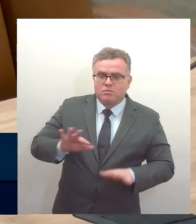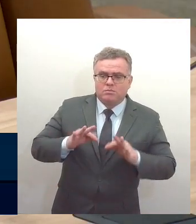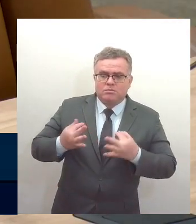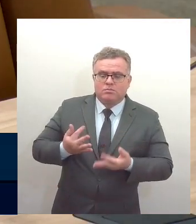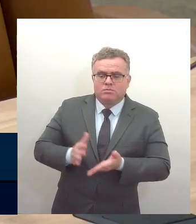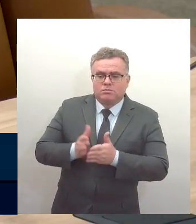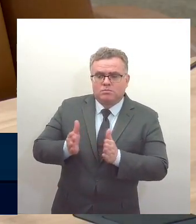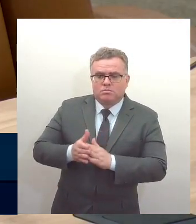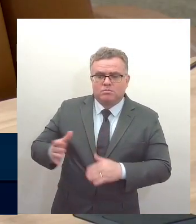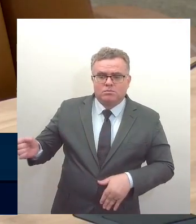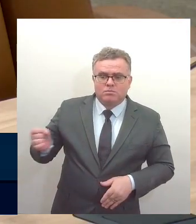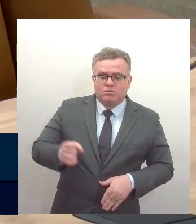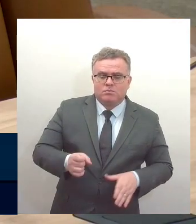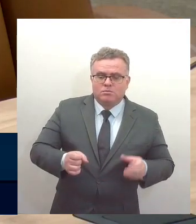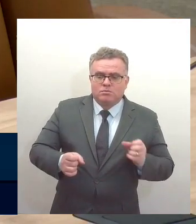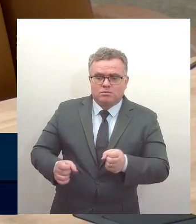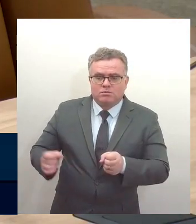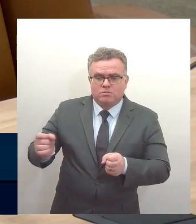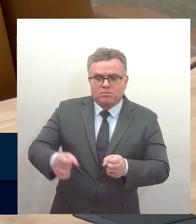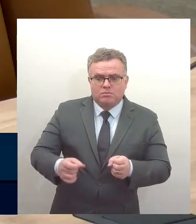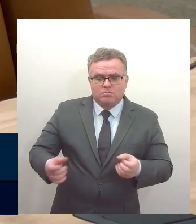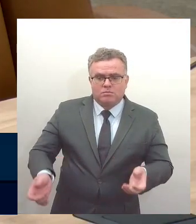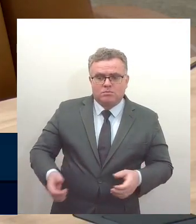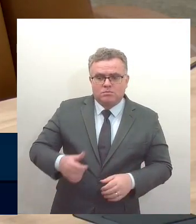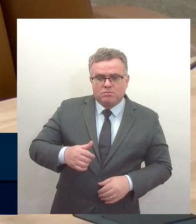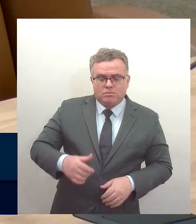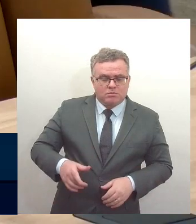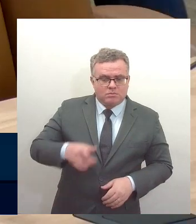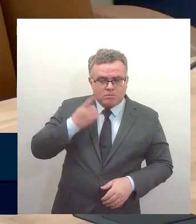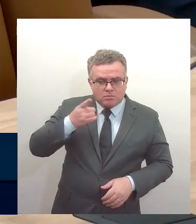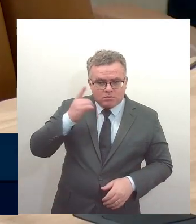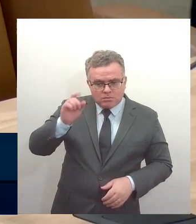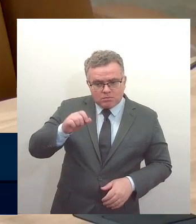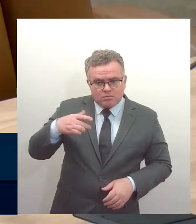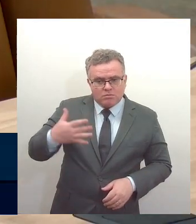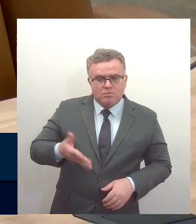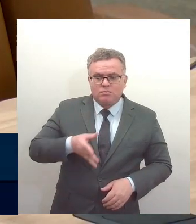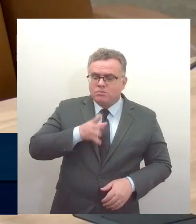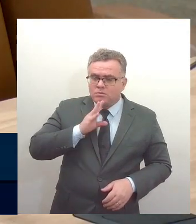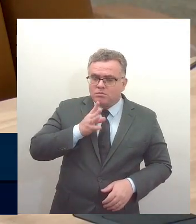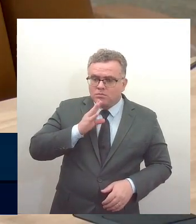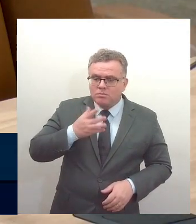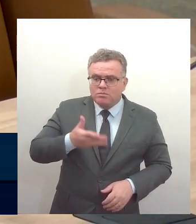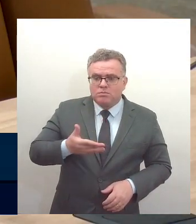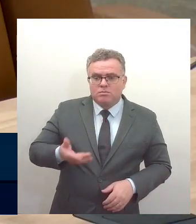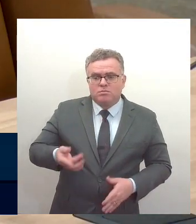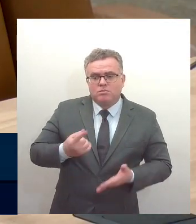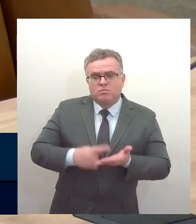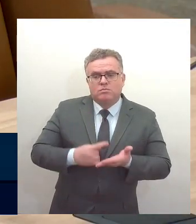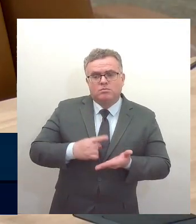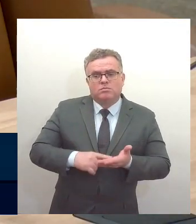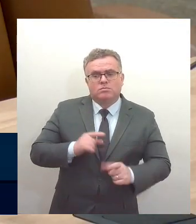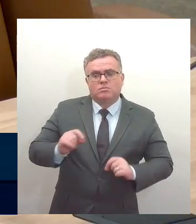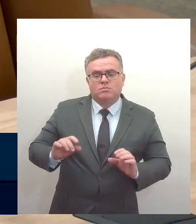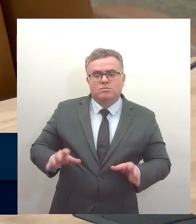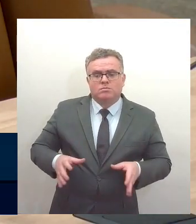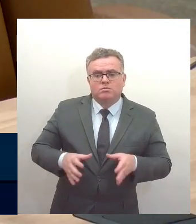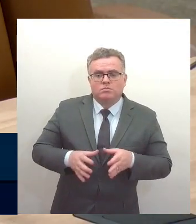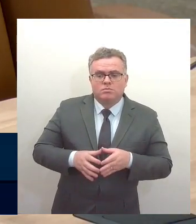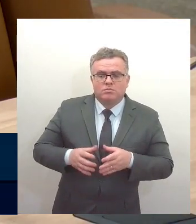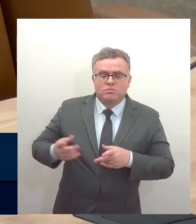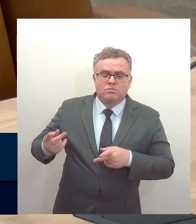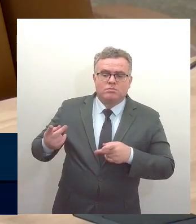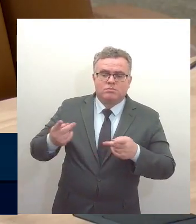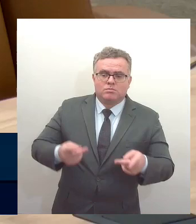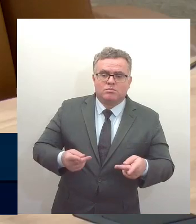Linda já teve a oportunidade de conhecer, eu já conheci, de fazermos em comissão uma visita, deputado Garibaldi, ao CER4, que é um